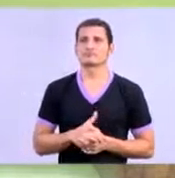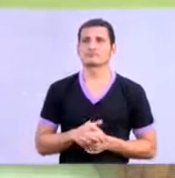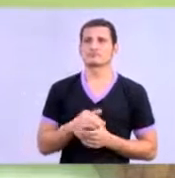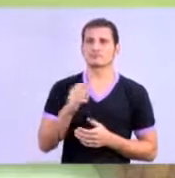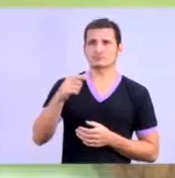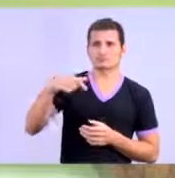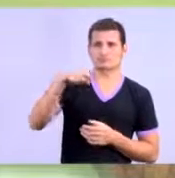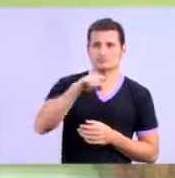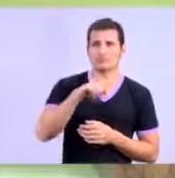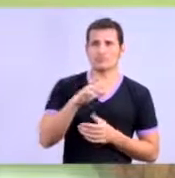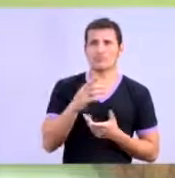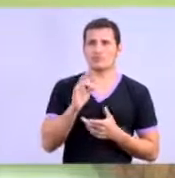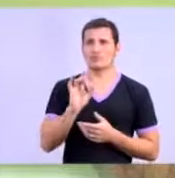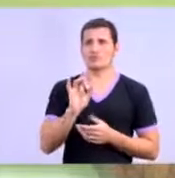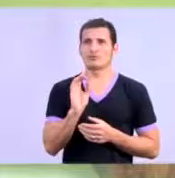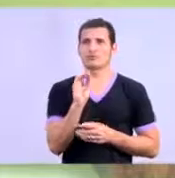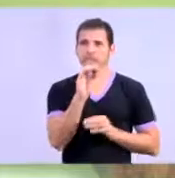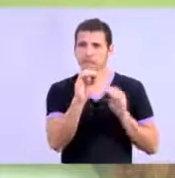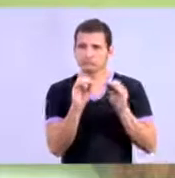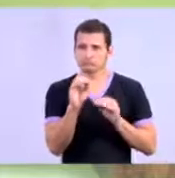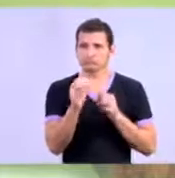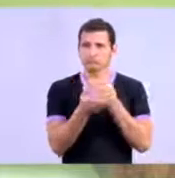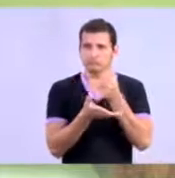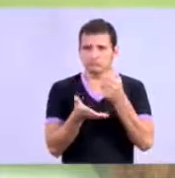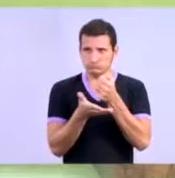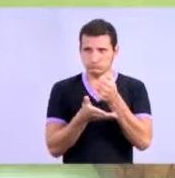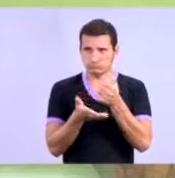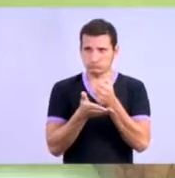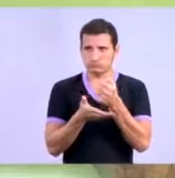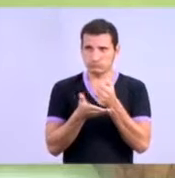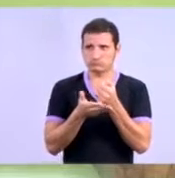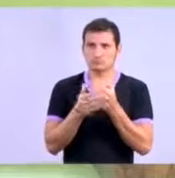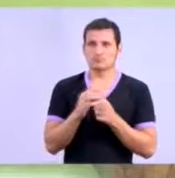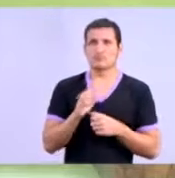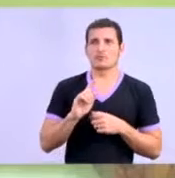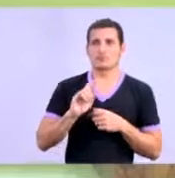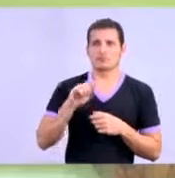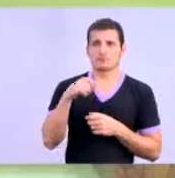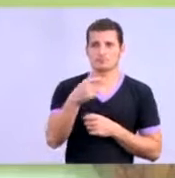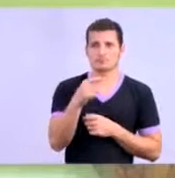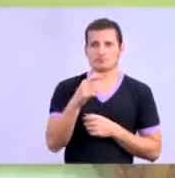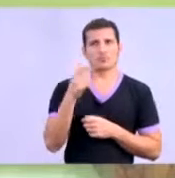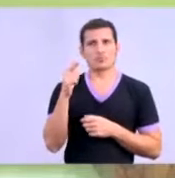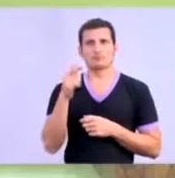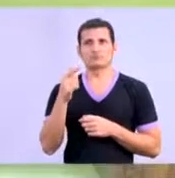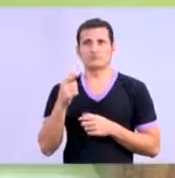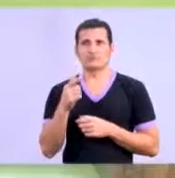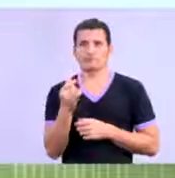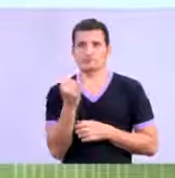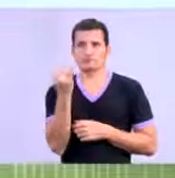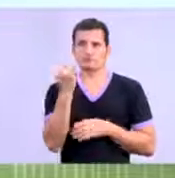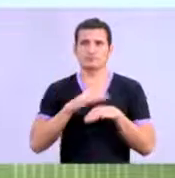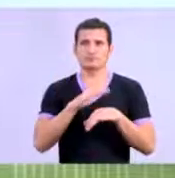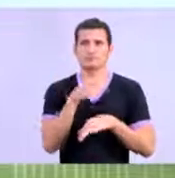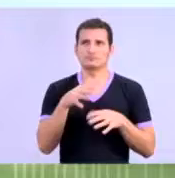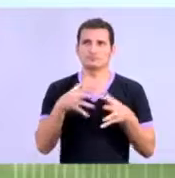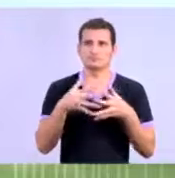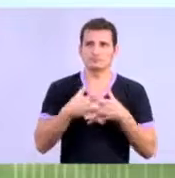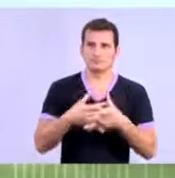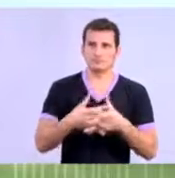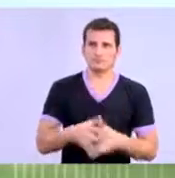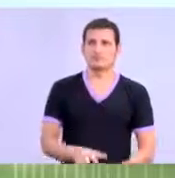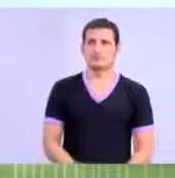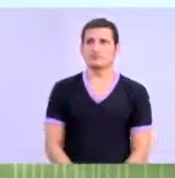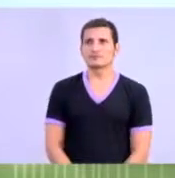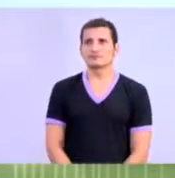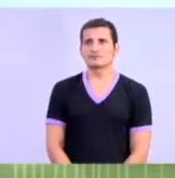forem exemplificar, o básico. Depois a gente vai estar trabalhando com algumas informações mais complexas. Muito bom, professor. Então,